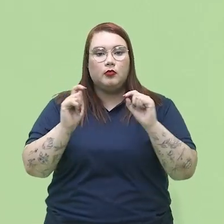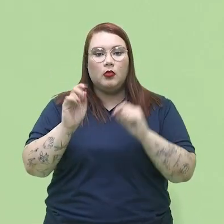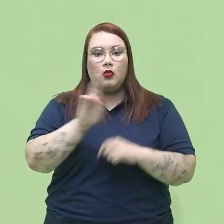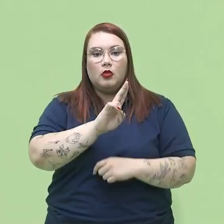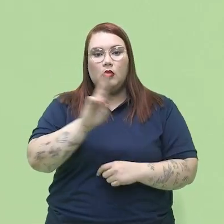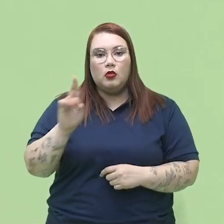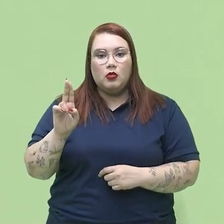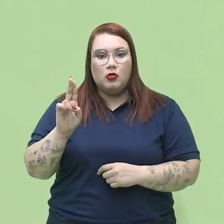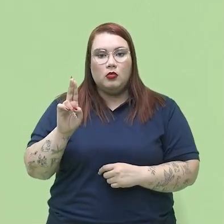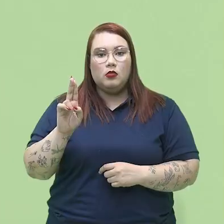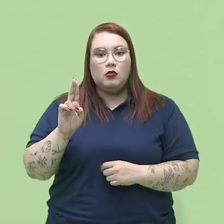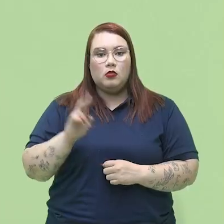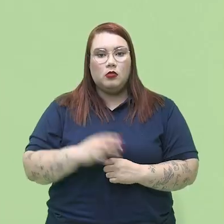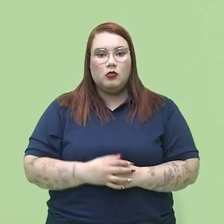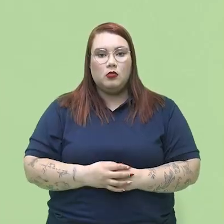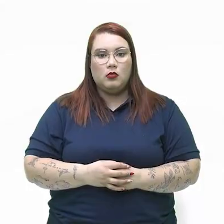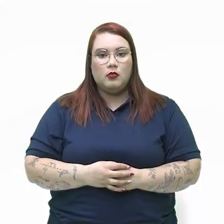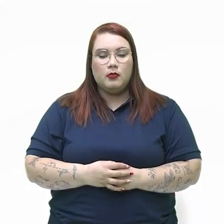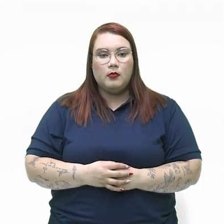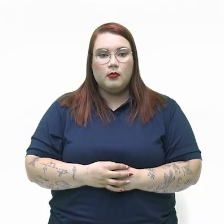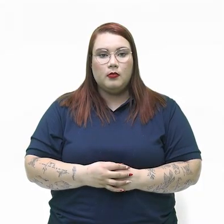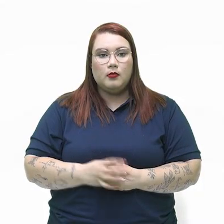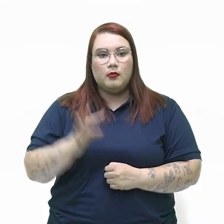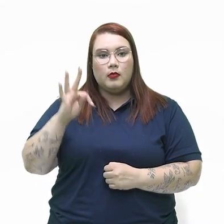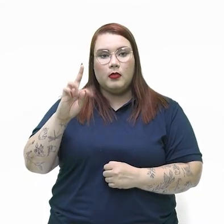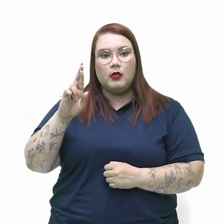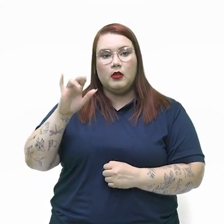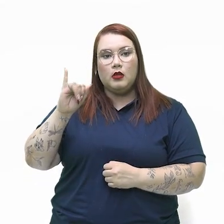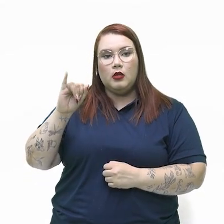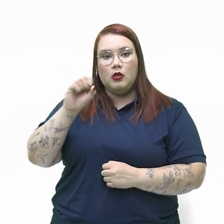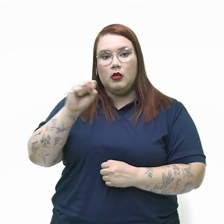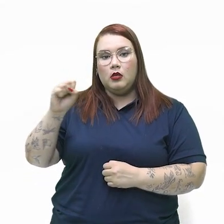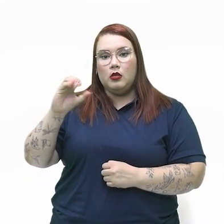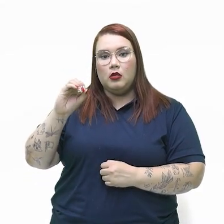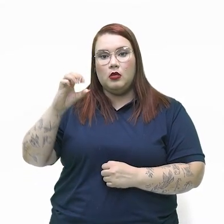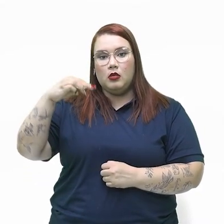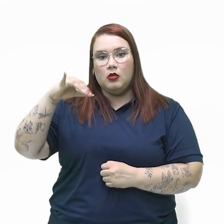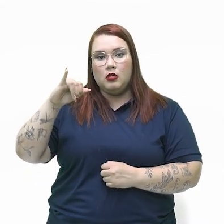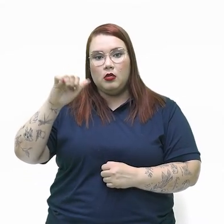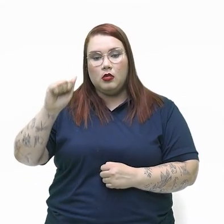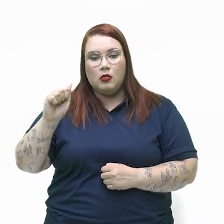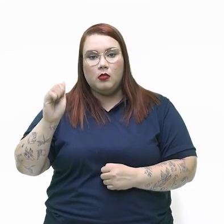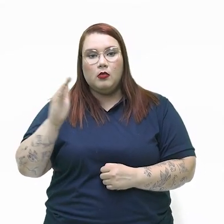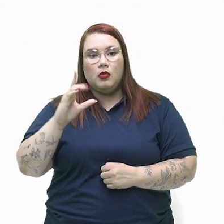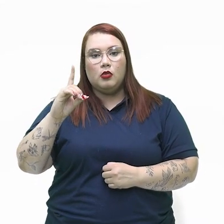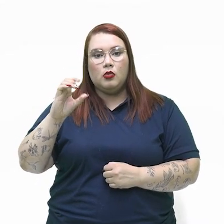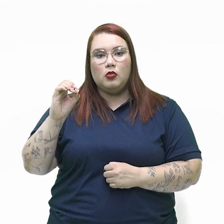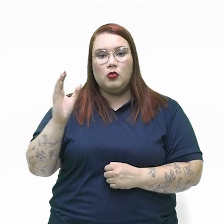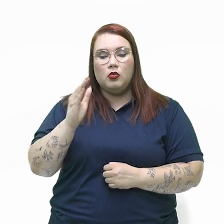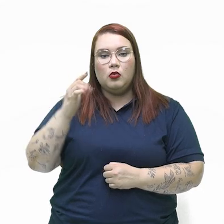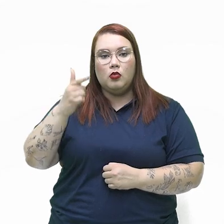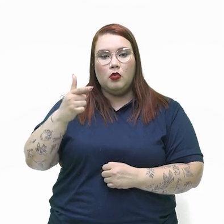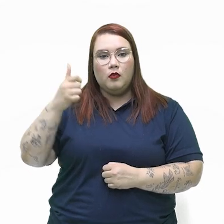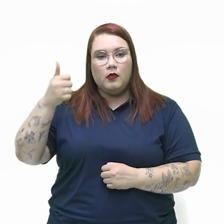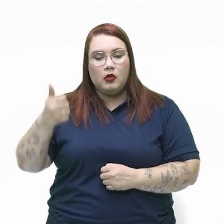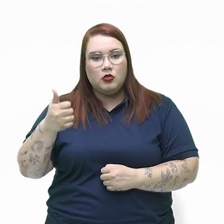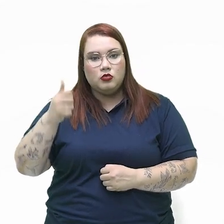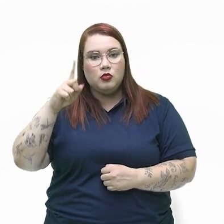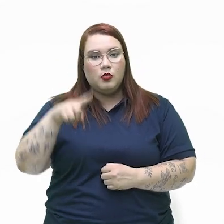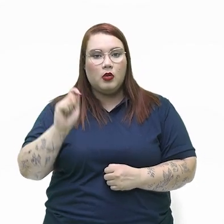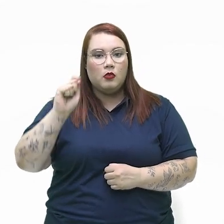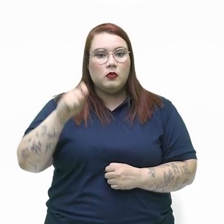do 21. Então, a trissomia do 21 é o que nós chamamos de síndrome de